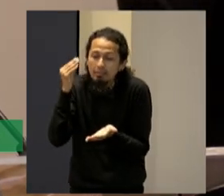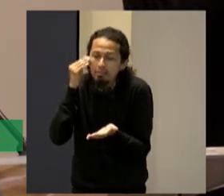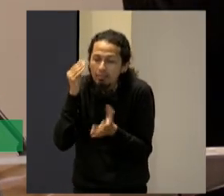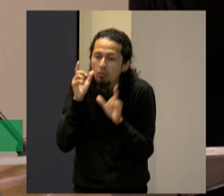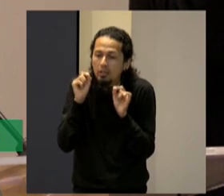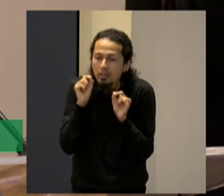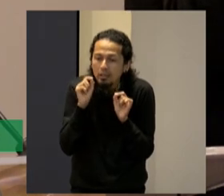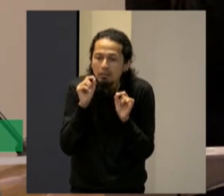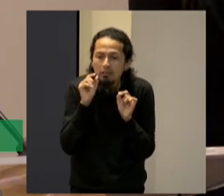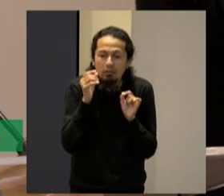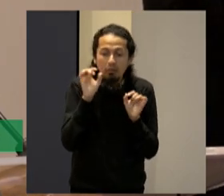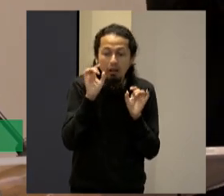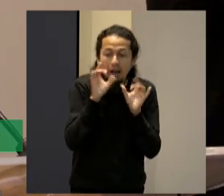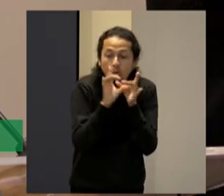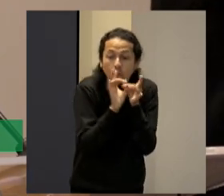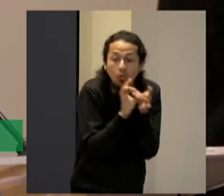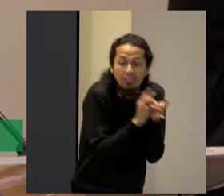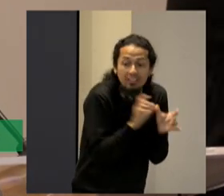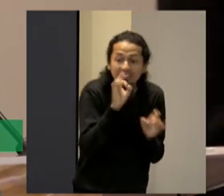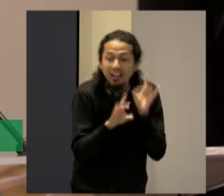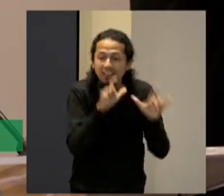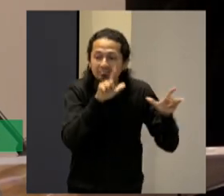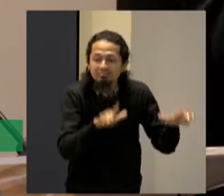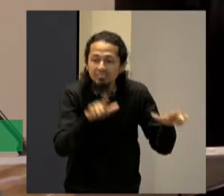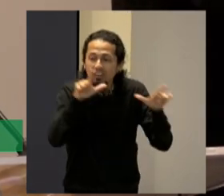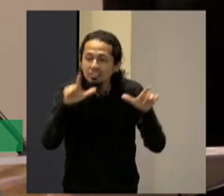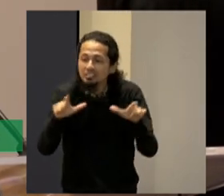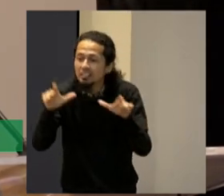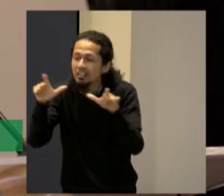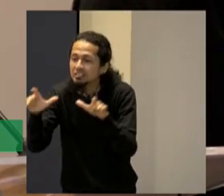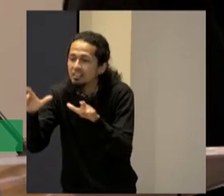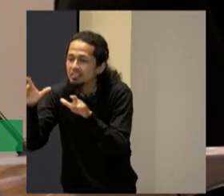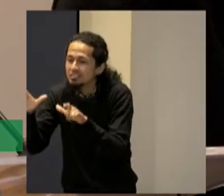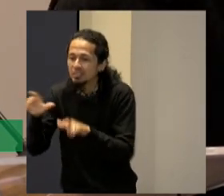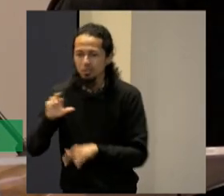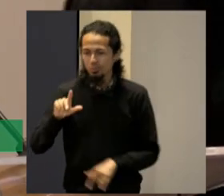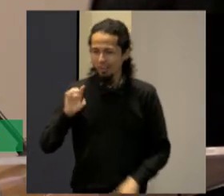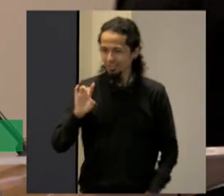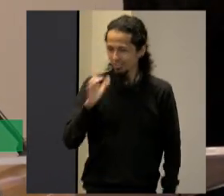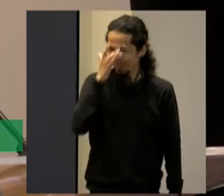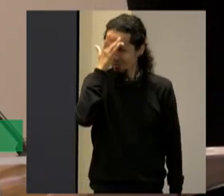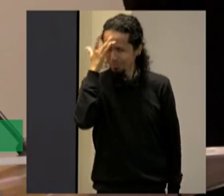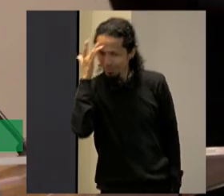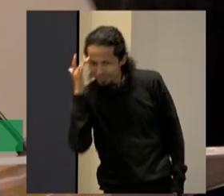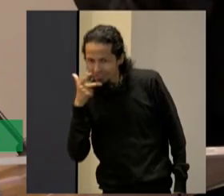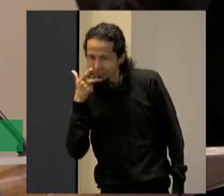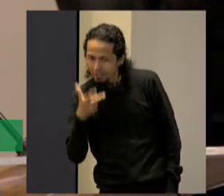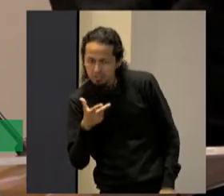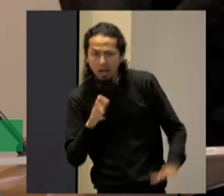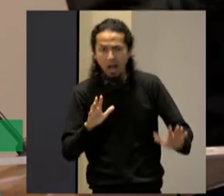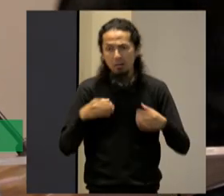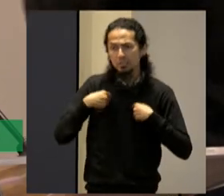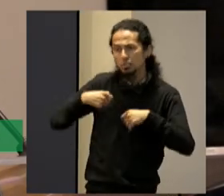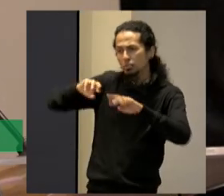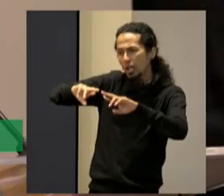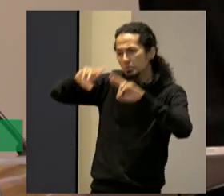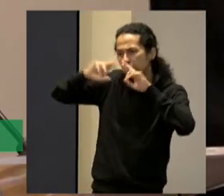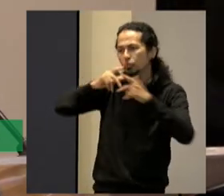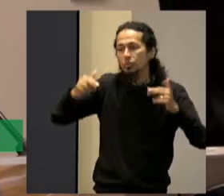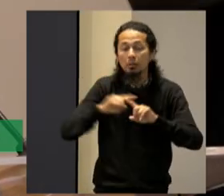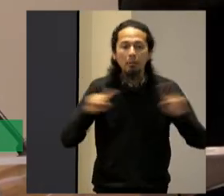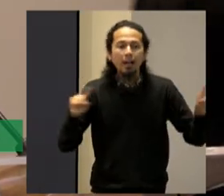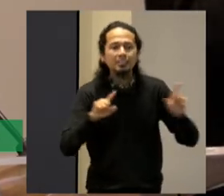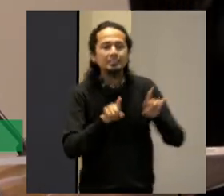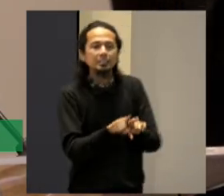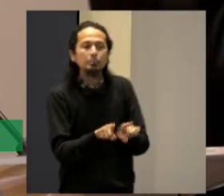ser nomeado não só pelos sujeitos que dizem respeito e pela sua legitimidade, mas